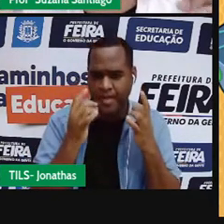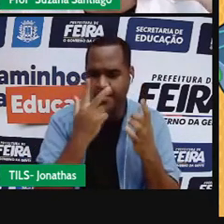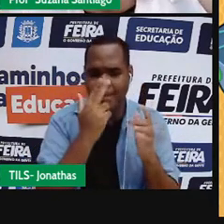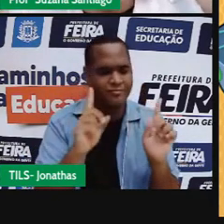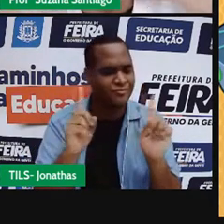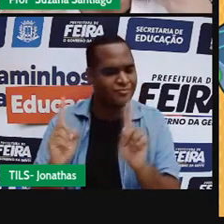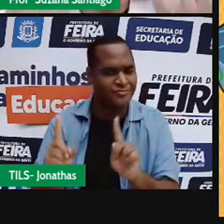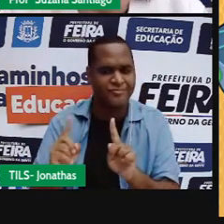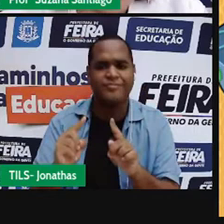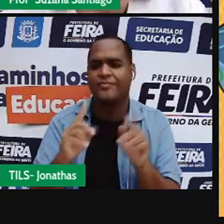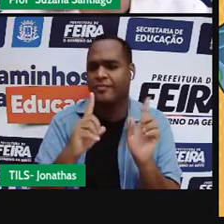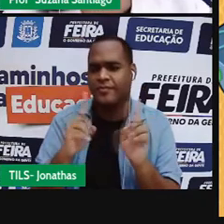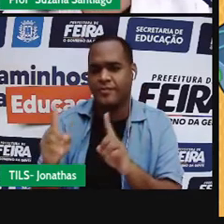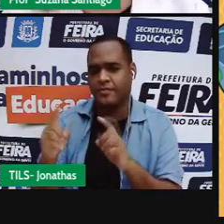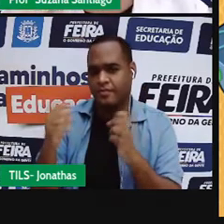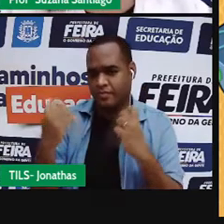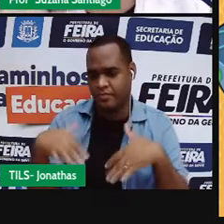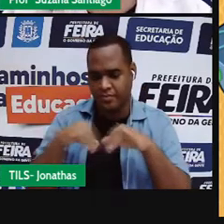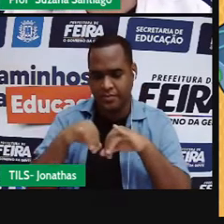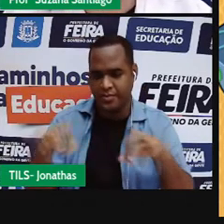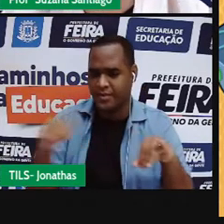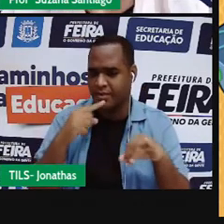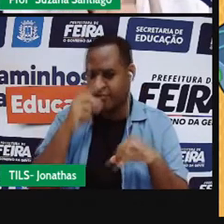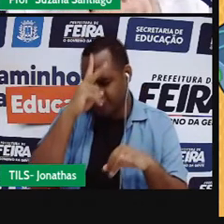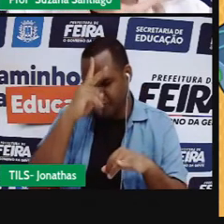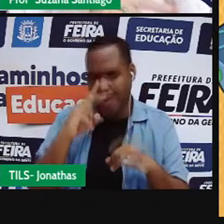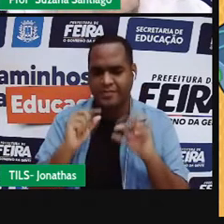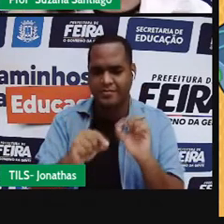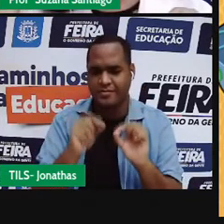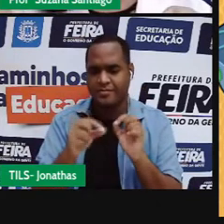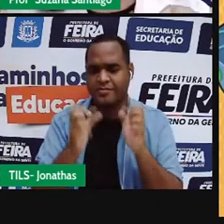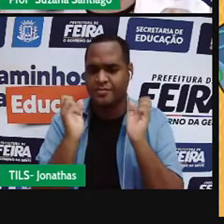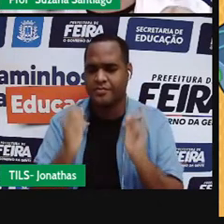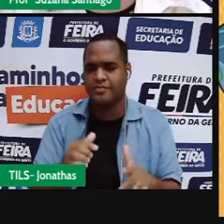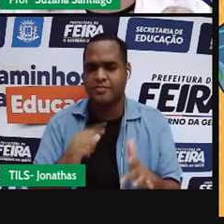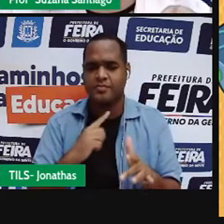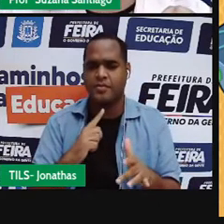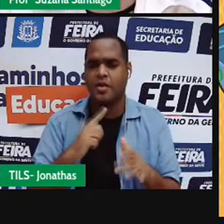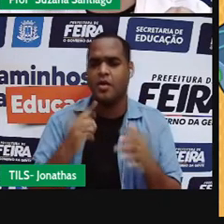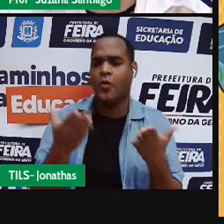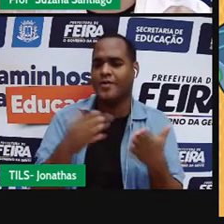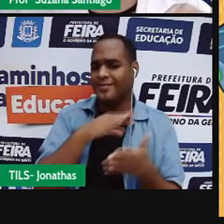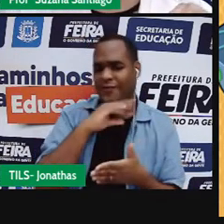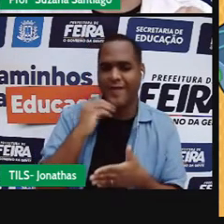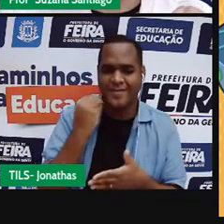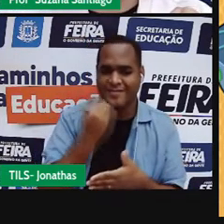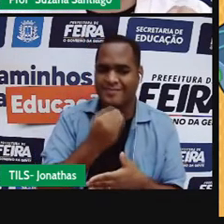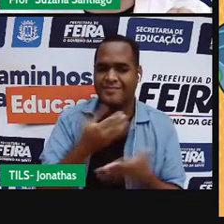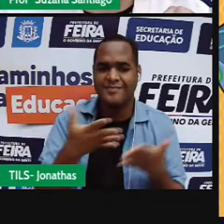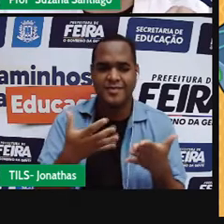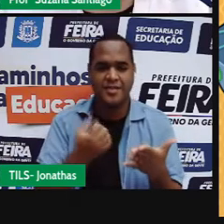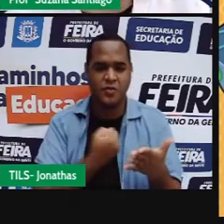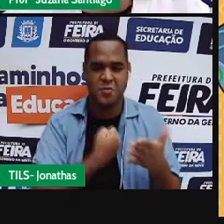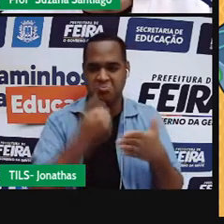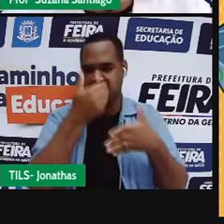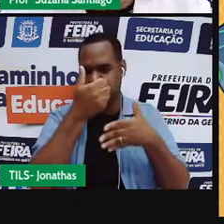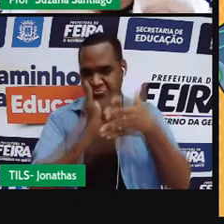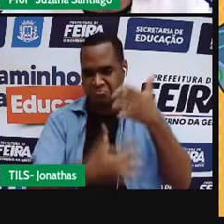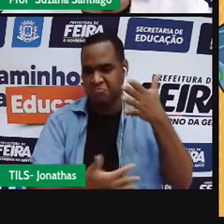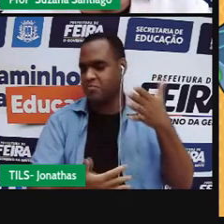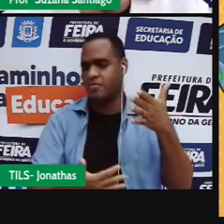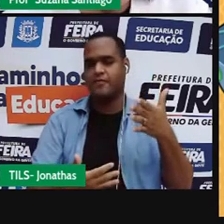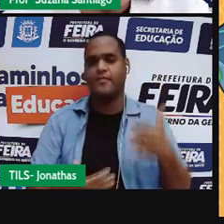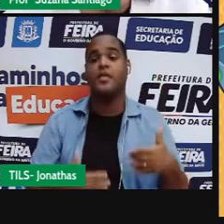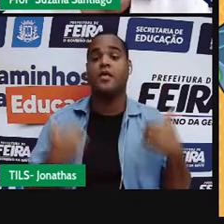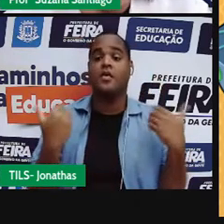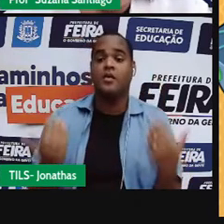eram veiculadas contando uma história. E a radionovela é a novela que a gente tem hoje, né, dividida em capítulos e tal.